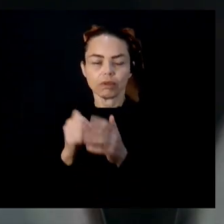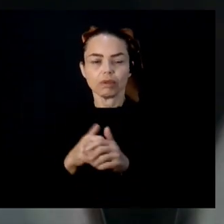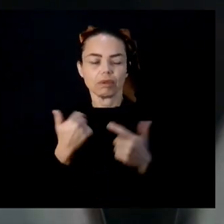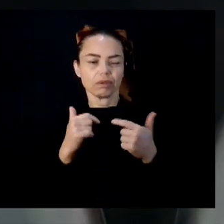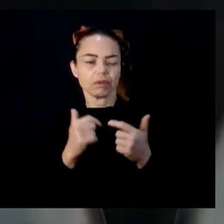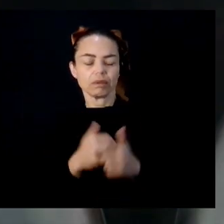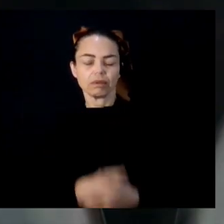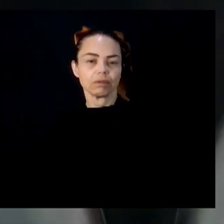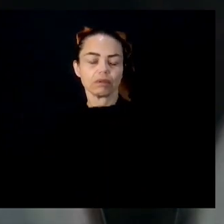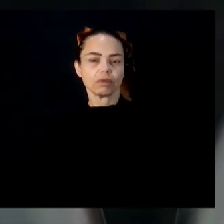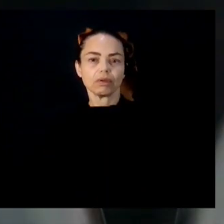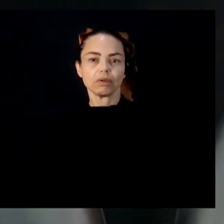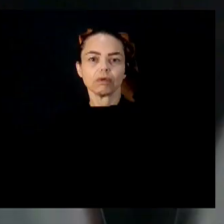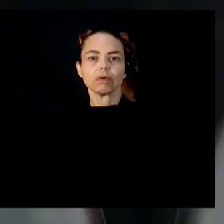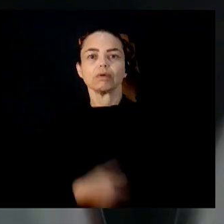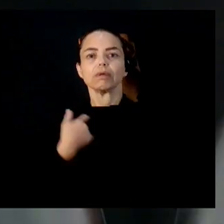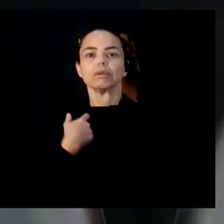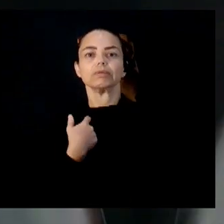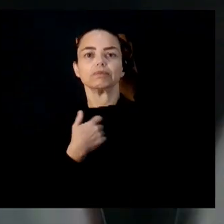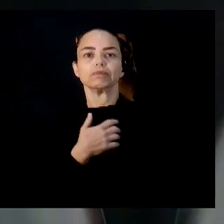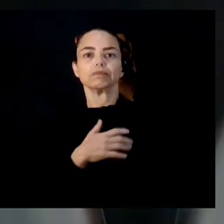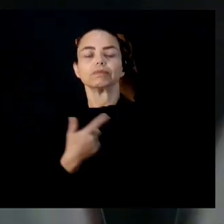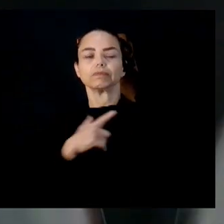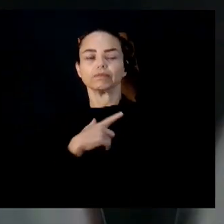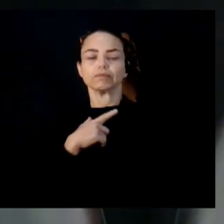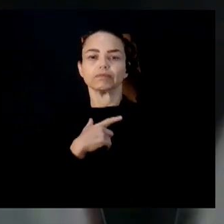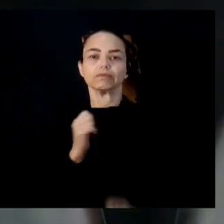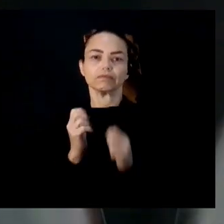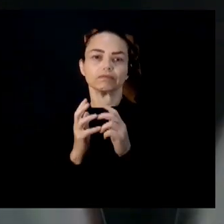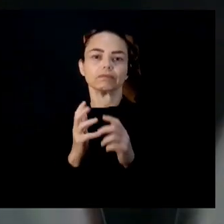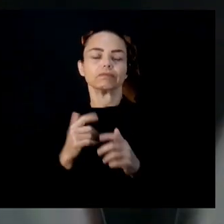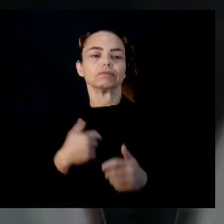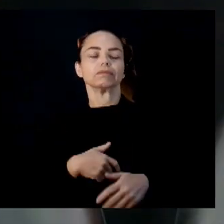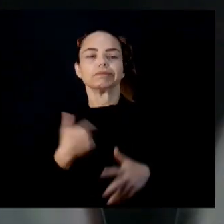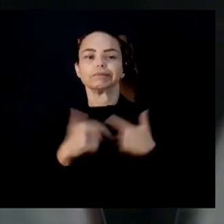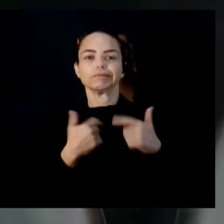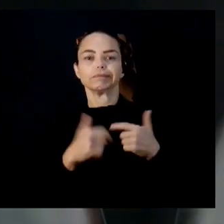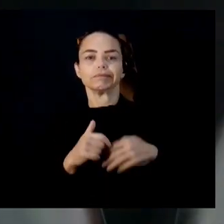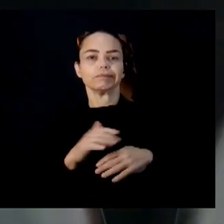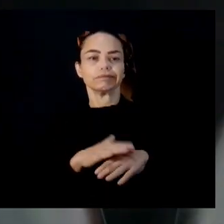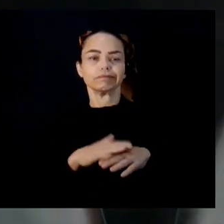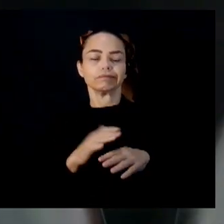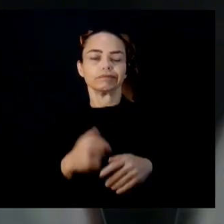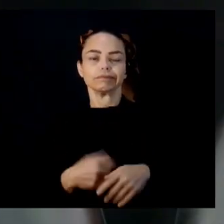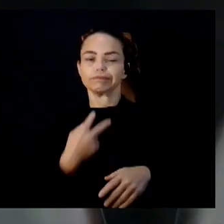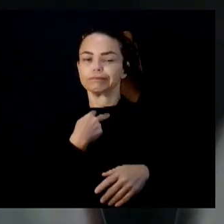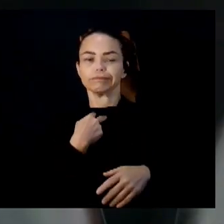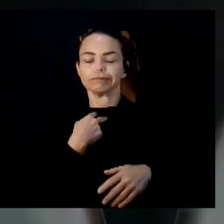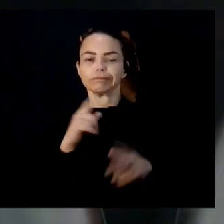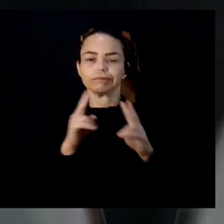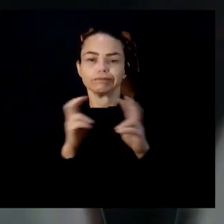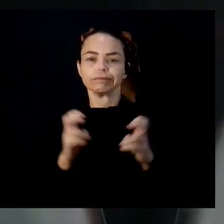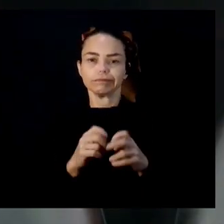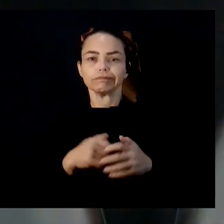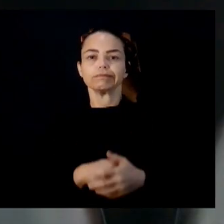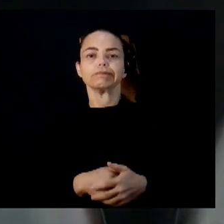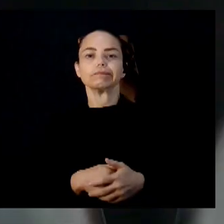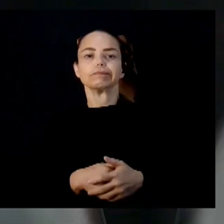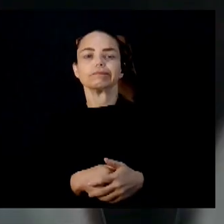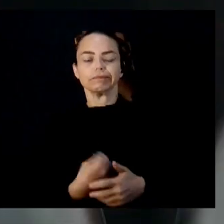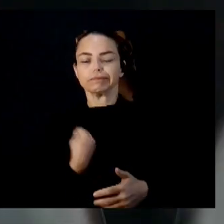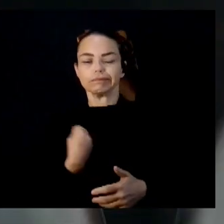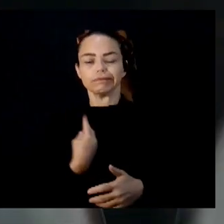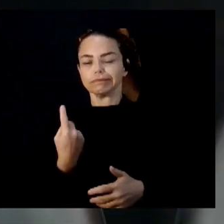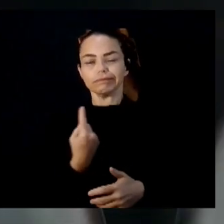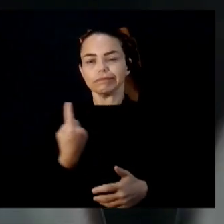falar. Eu tenho tanta coisa para fazer que eu nem vou ocupar ele com esse assunto. Então a gente começa a viver de uma maneira